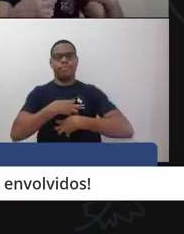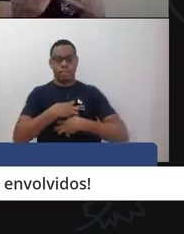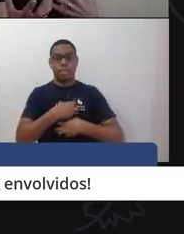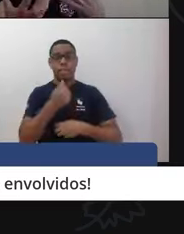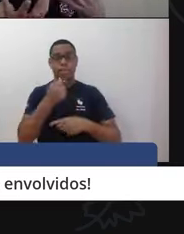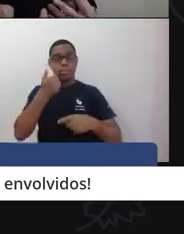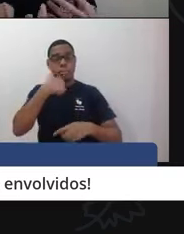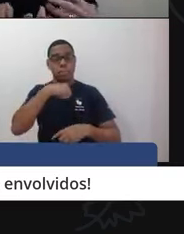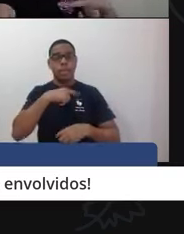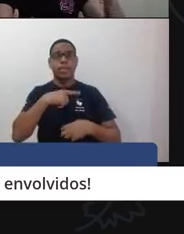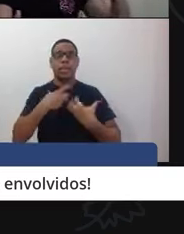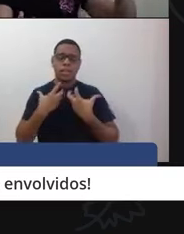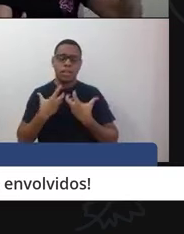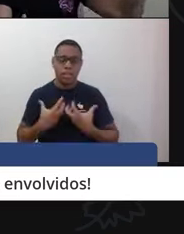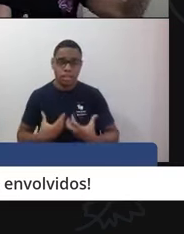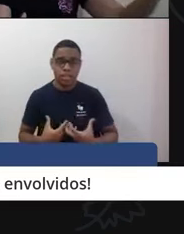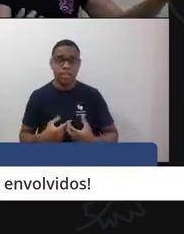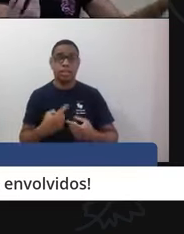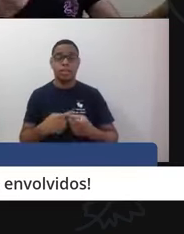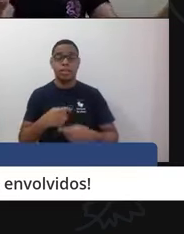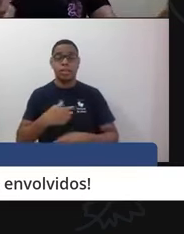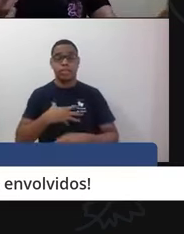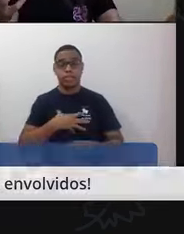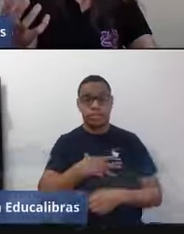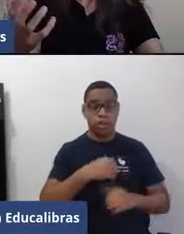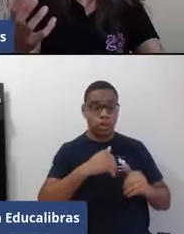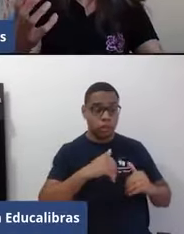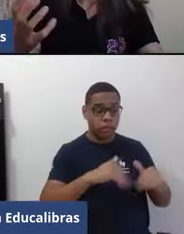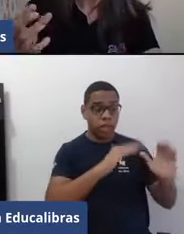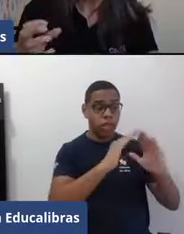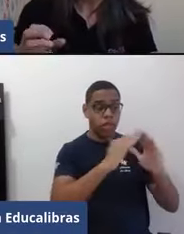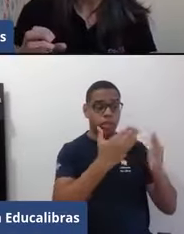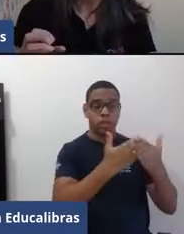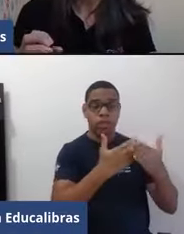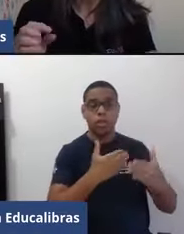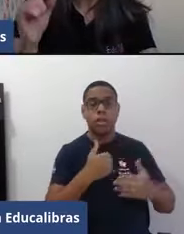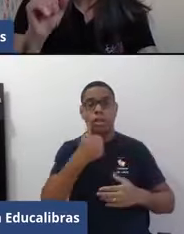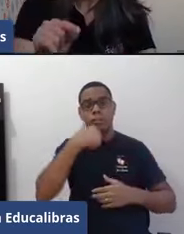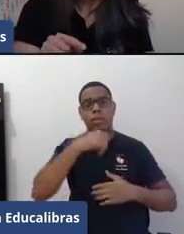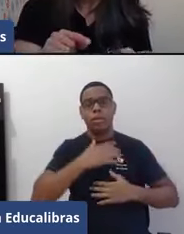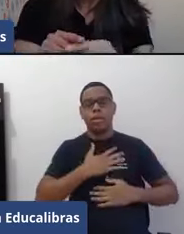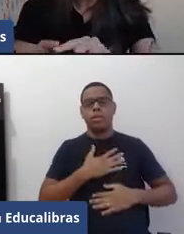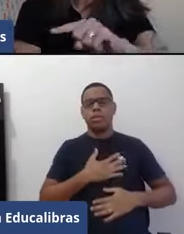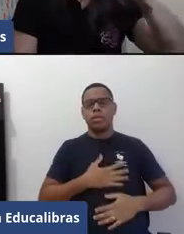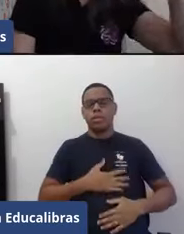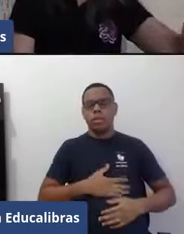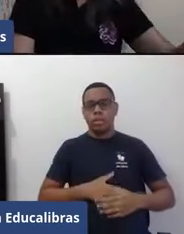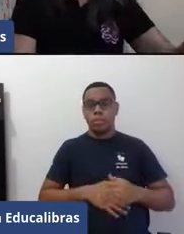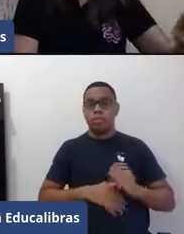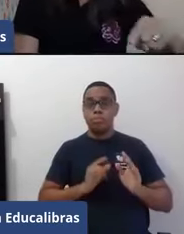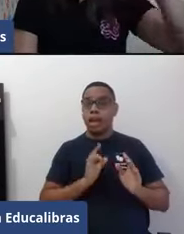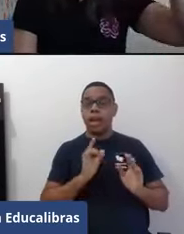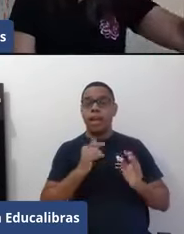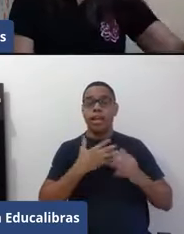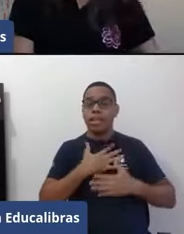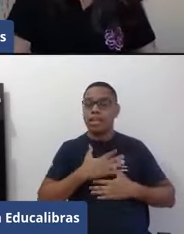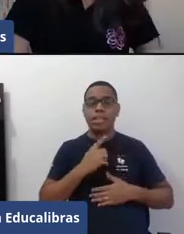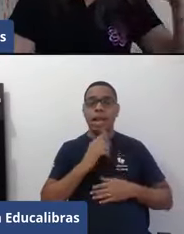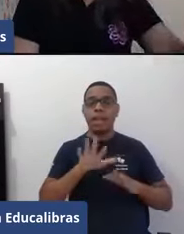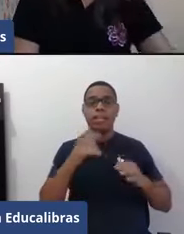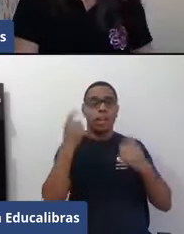Enquanto muitas vezes o filho ou a filha ir para a escola é um momento onde ela deveria ficar mais tranquila, mas não fica, porque ela está preocupada com a maneira